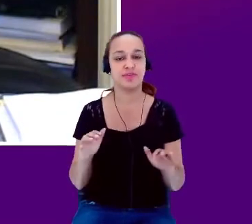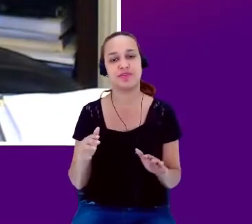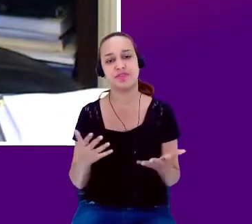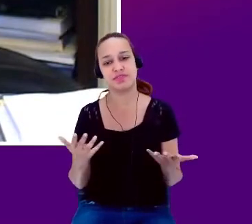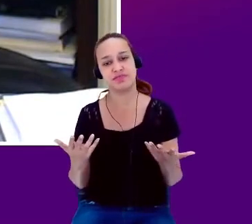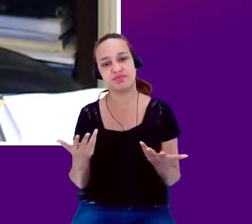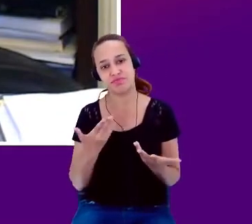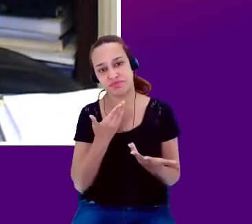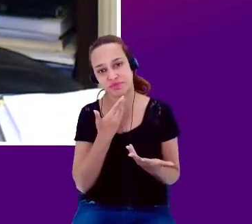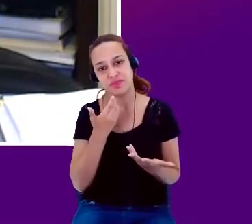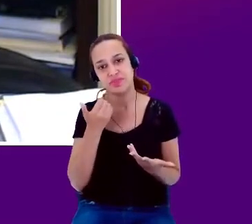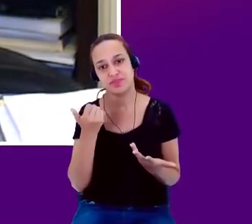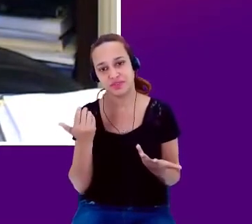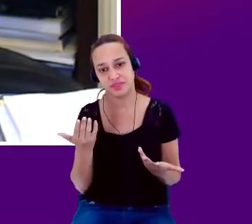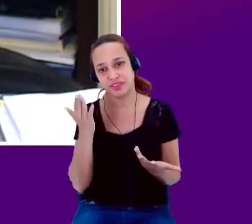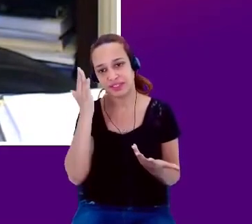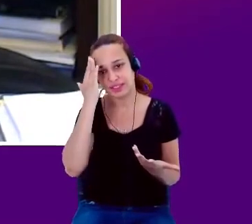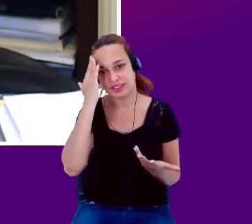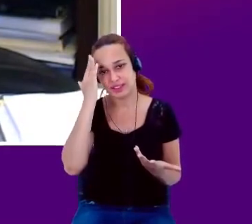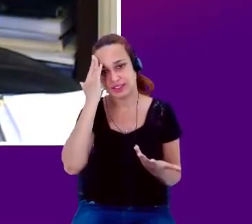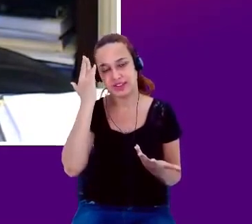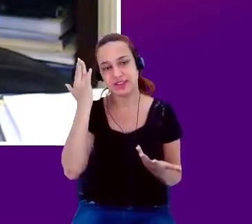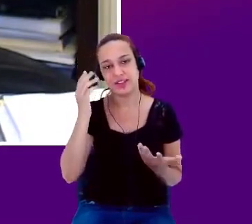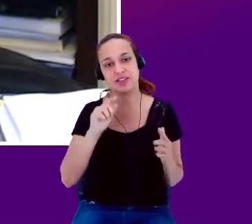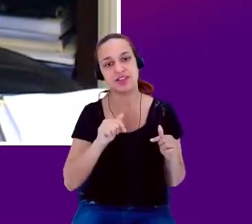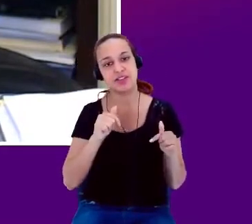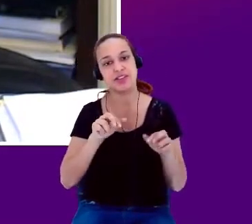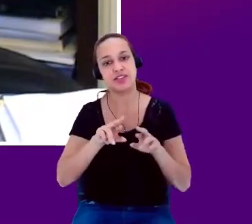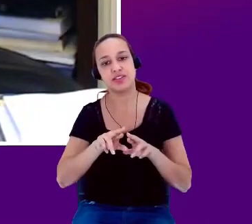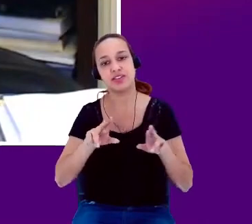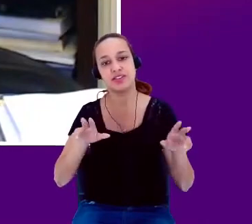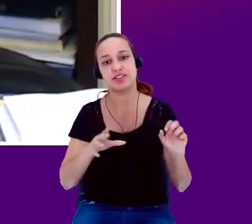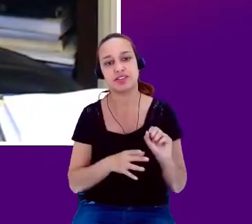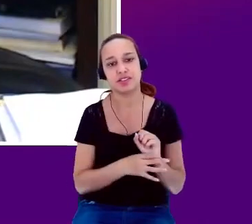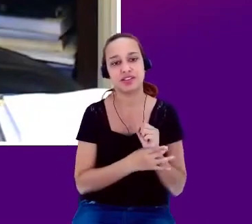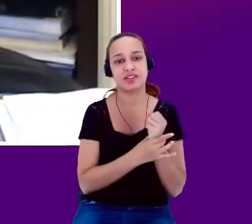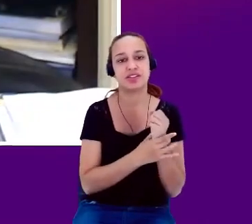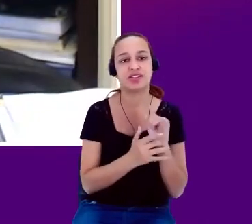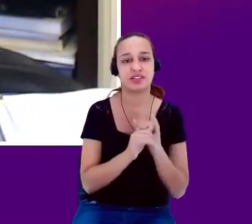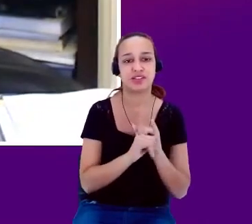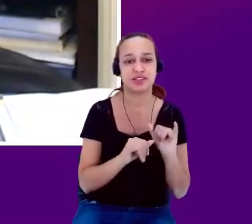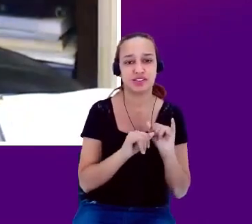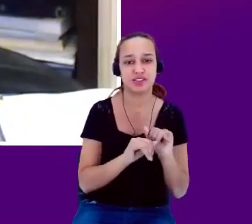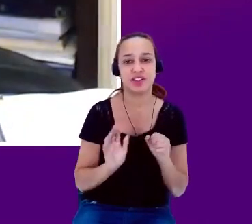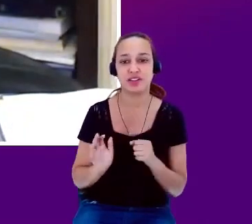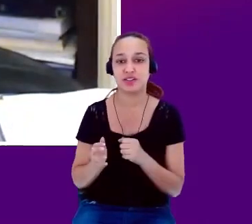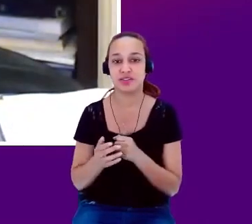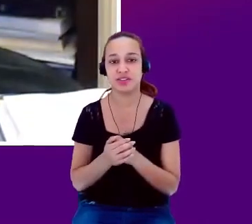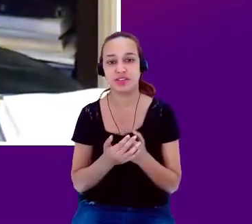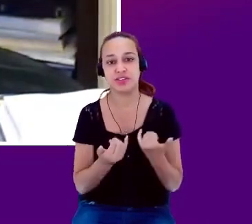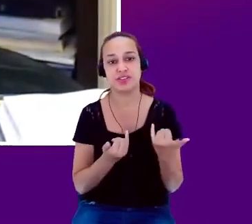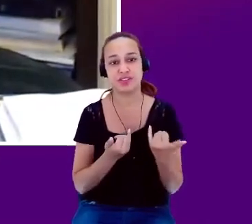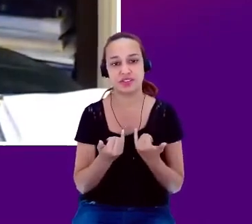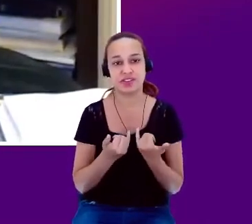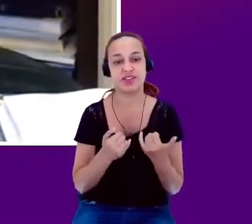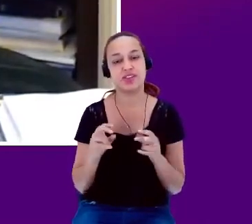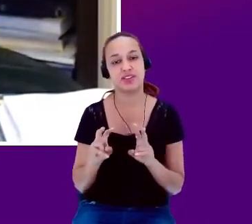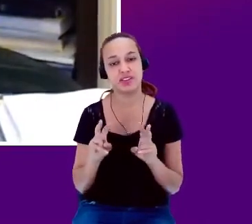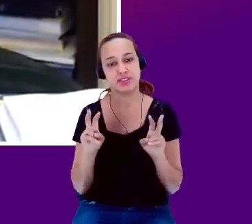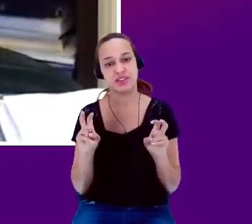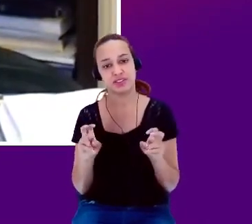ninguém, tenha sabido fazer a distinção entre segurança de informação e proteção de dados, uma questão que